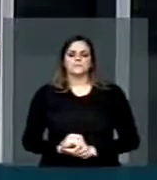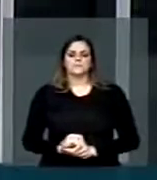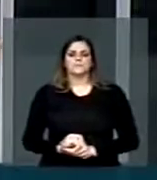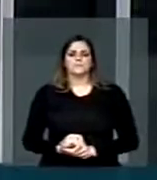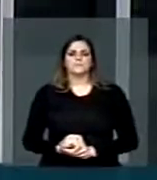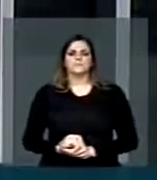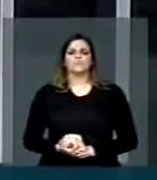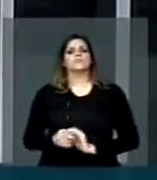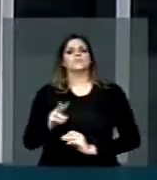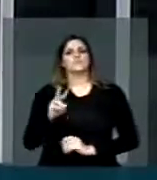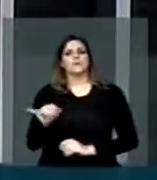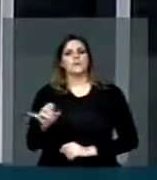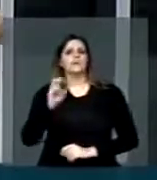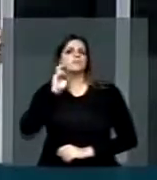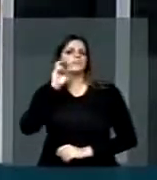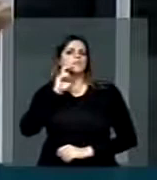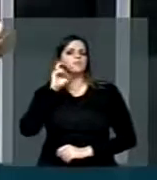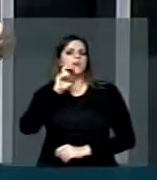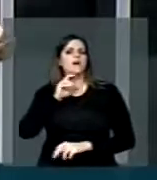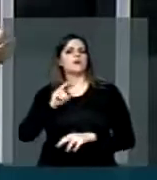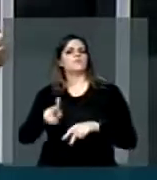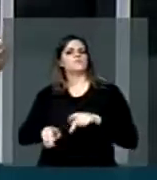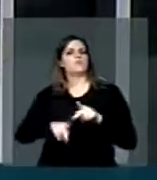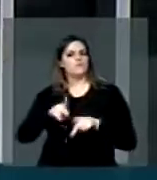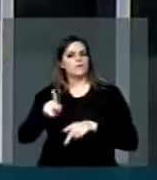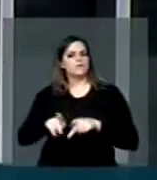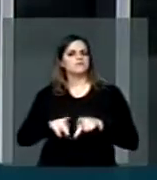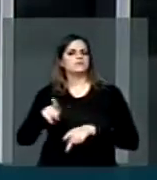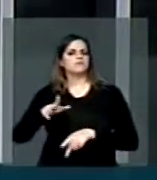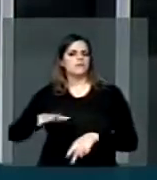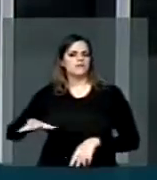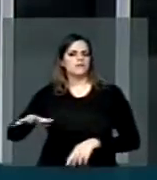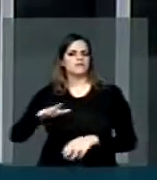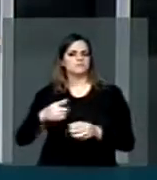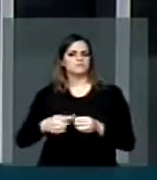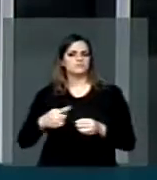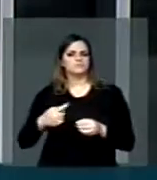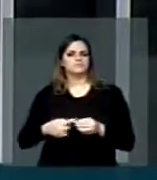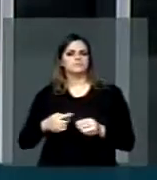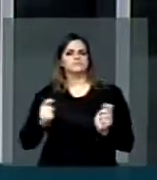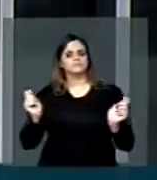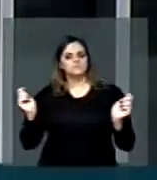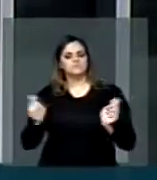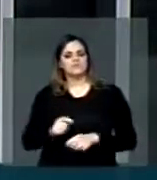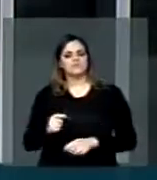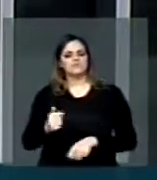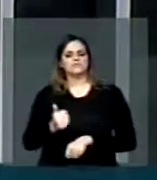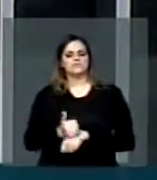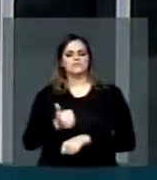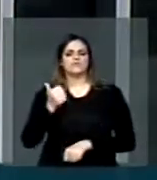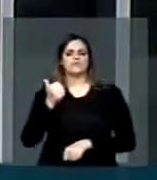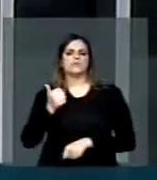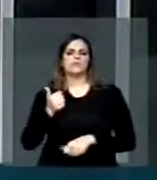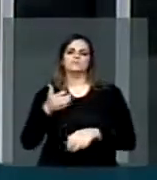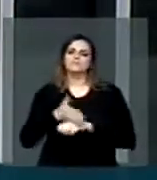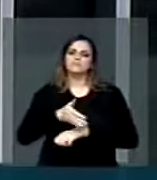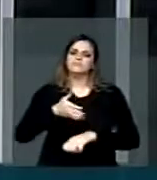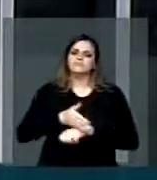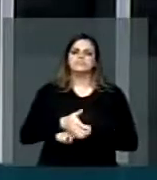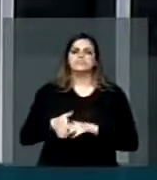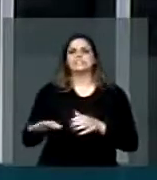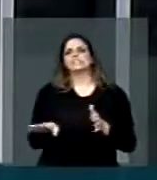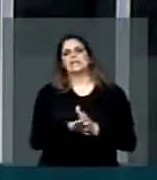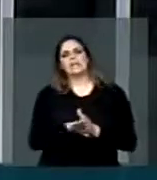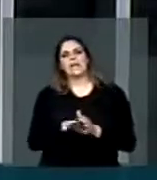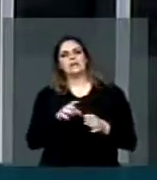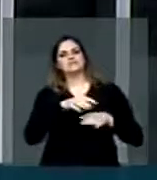dar a Natal e toda a população da Grande Natal condições realmente de acessibilidade